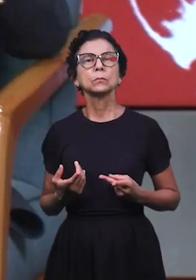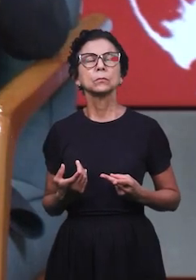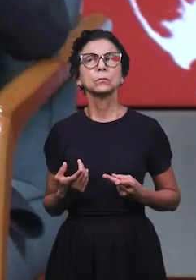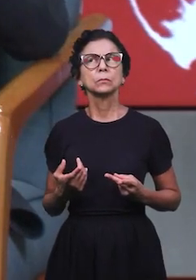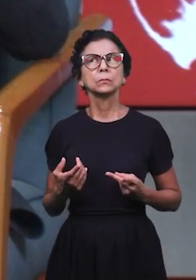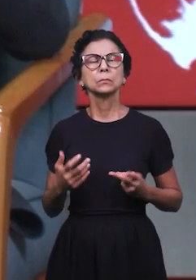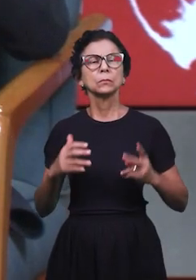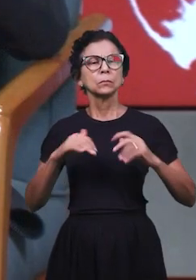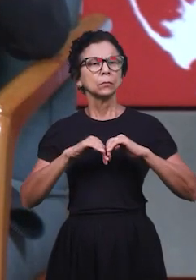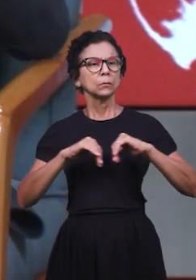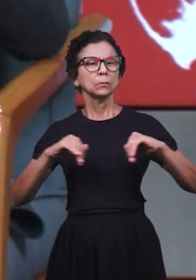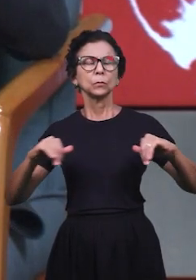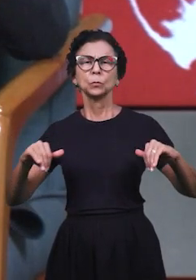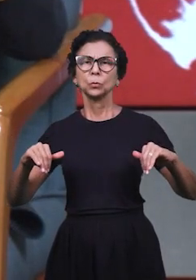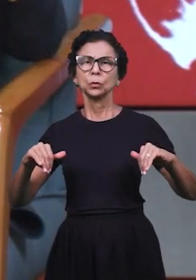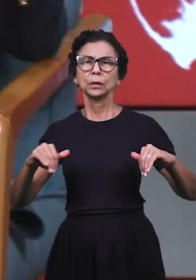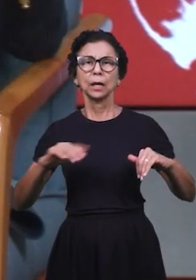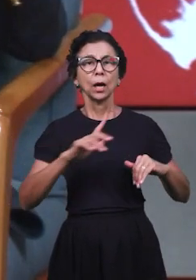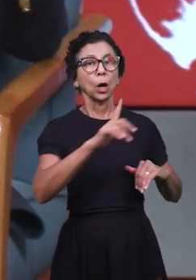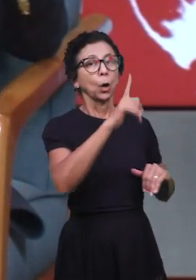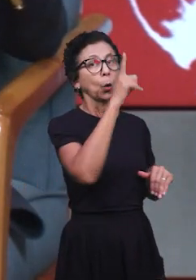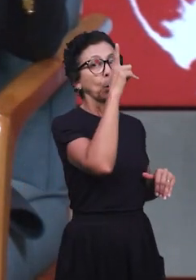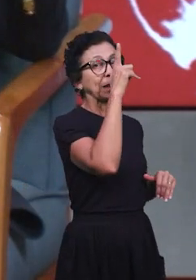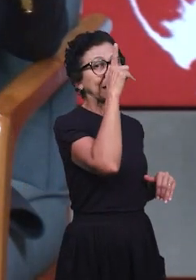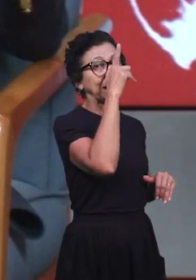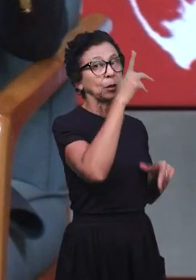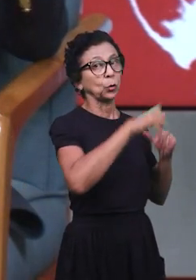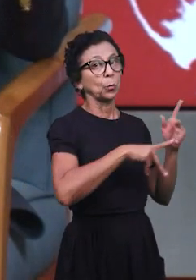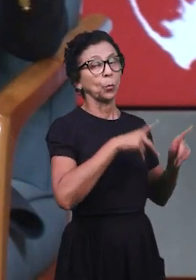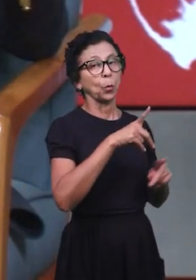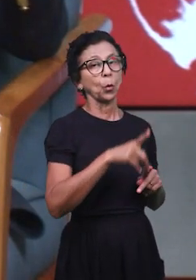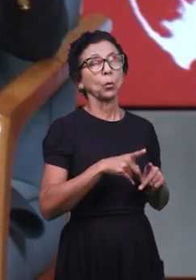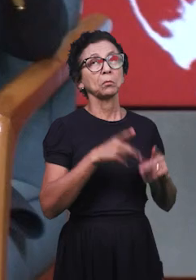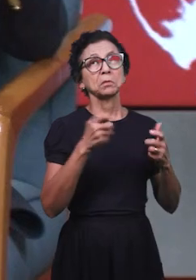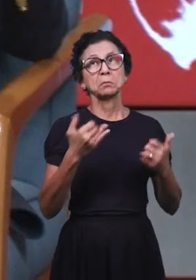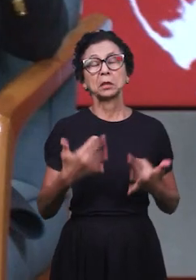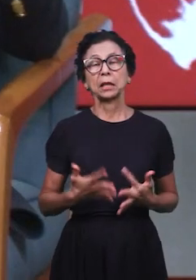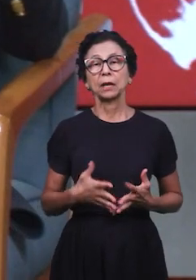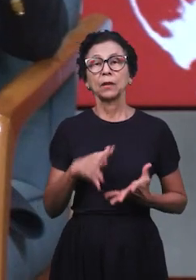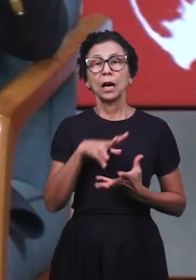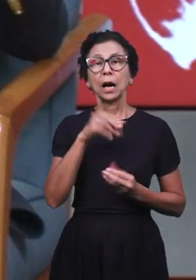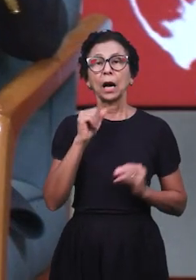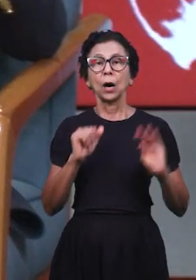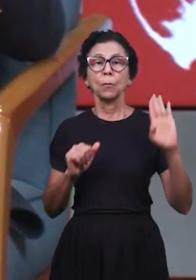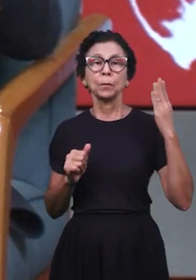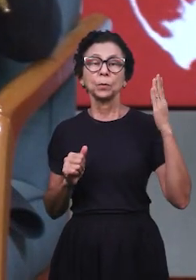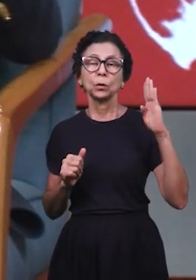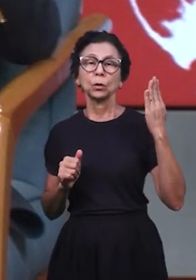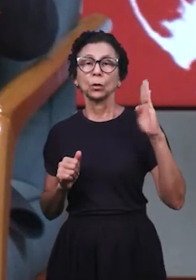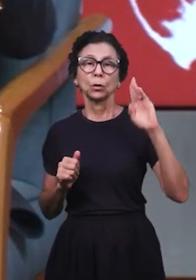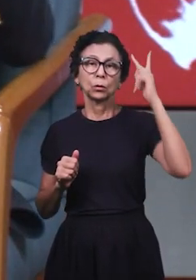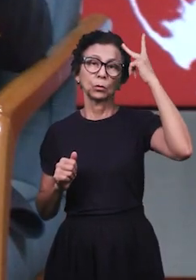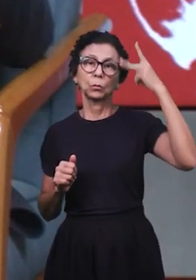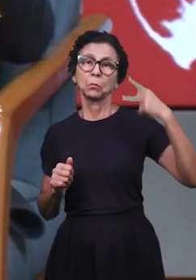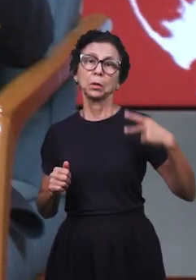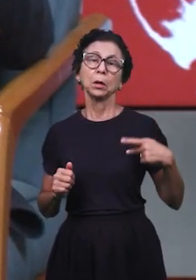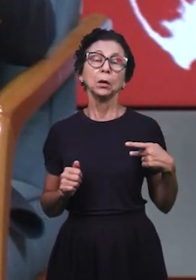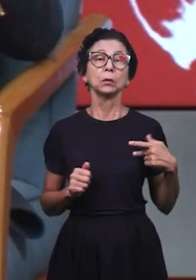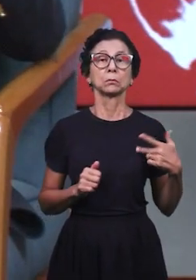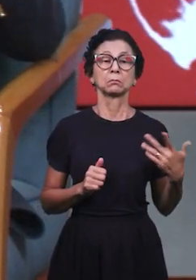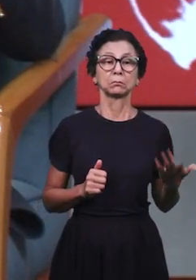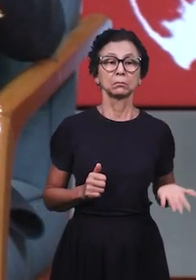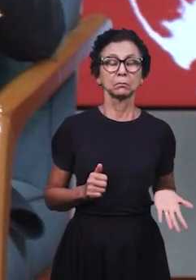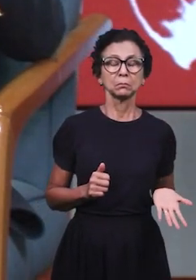separa a alma de espírito? Os gregos diziam que a alma era aquilo que era biológico, era do homem, era da sua